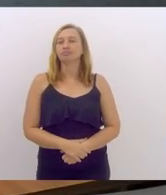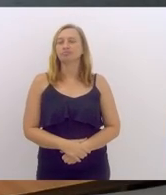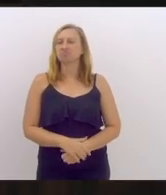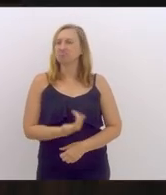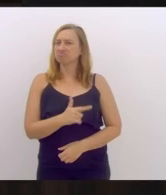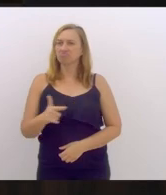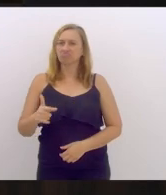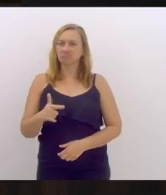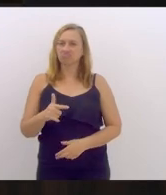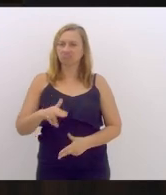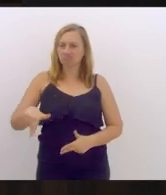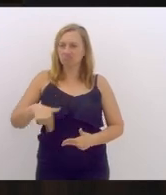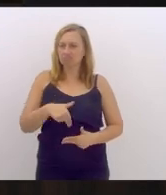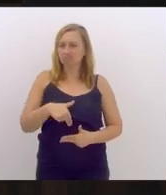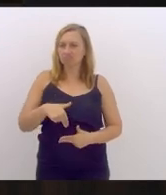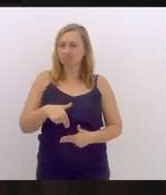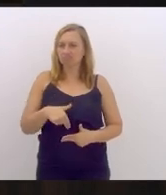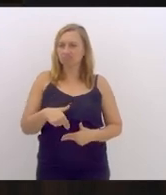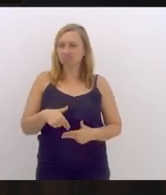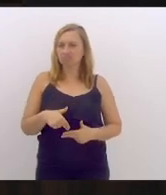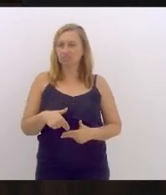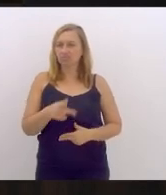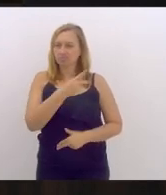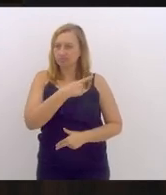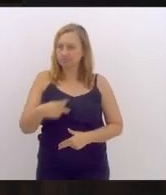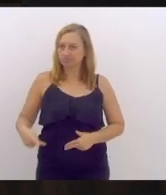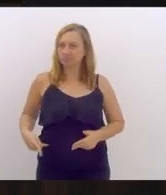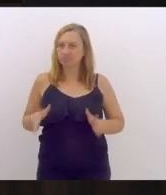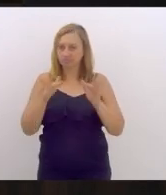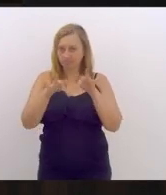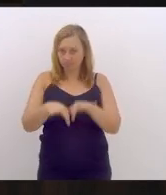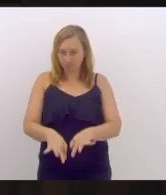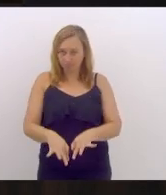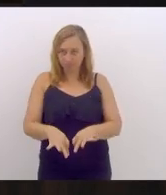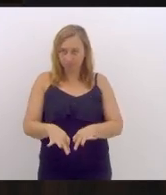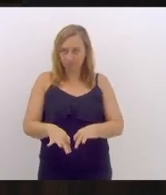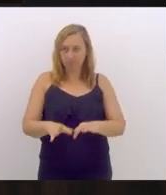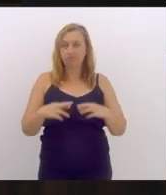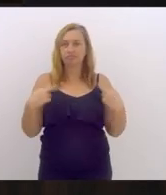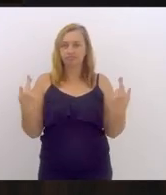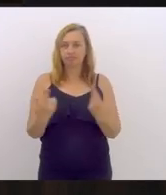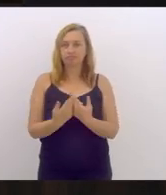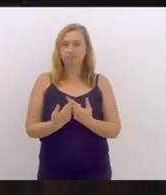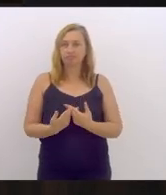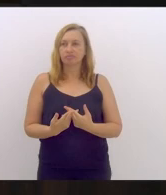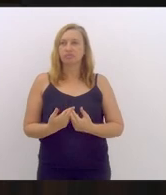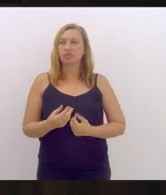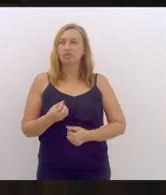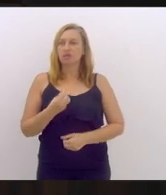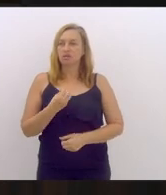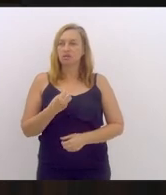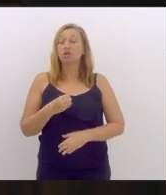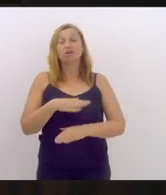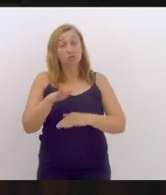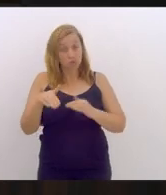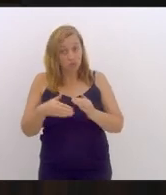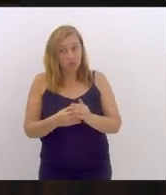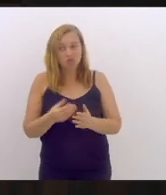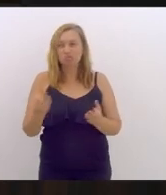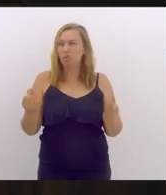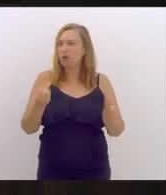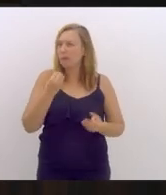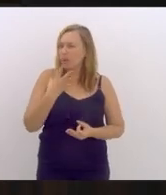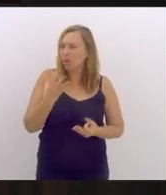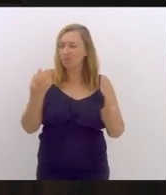não havendo mais oradores escritos à presidência declara encerrada apresente sessão tem todos uma